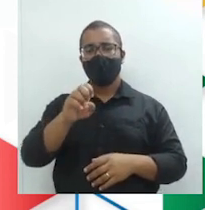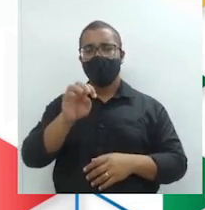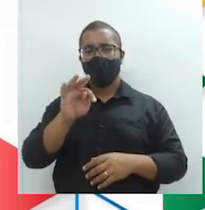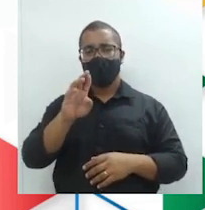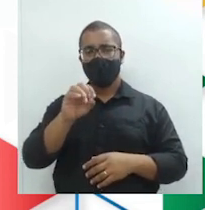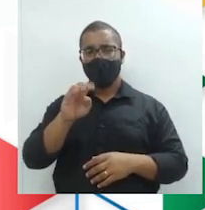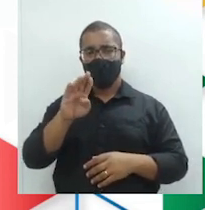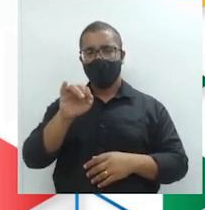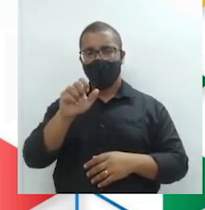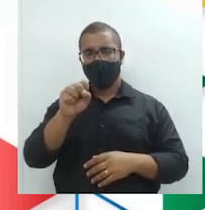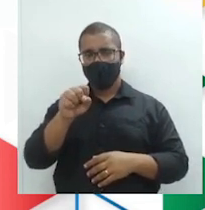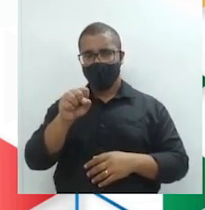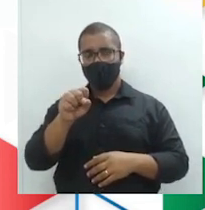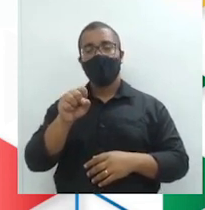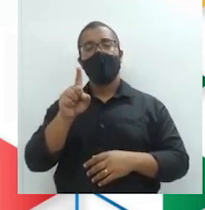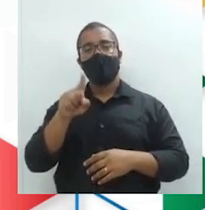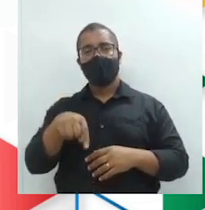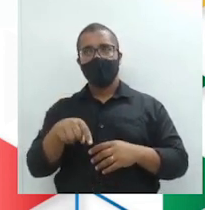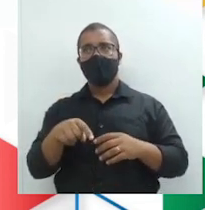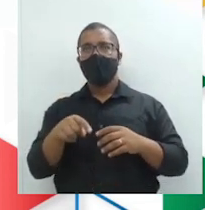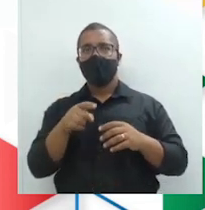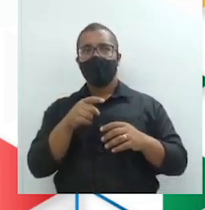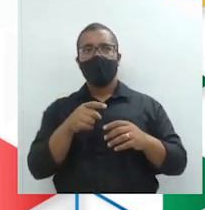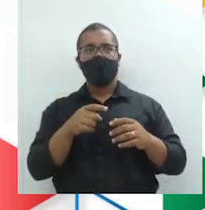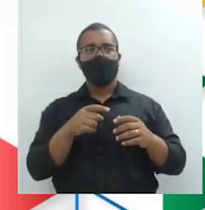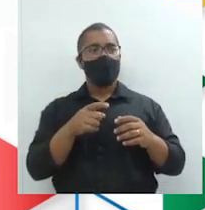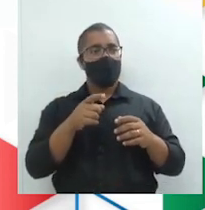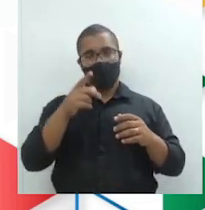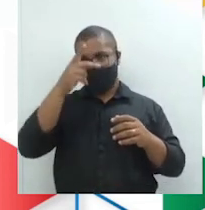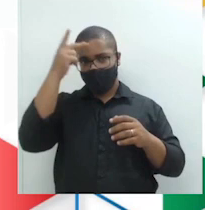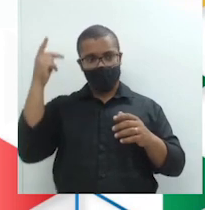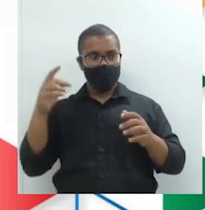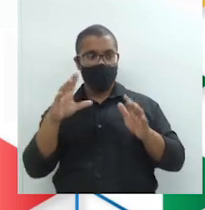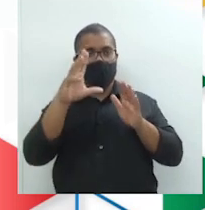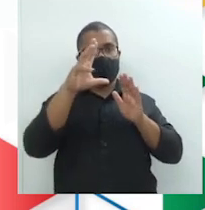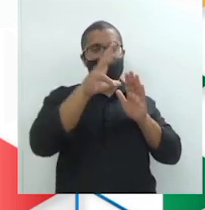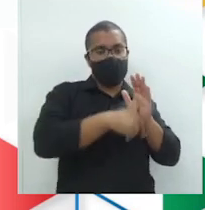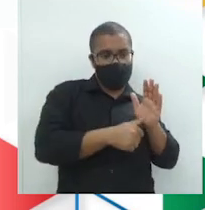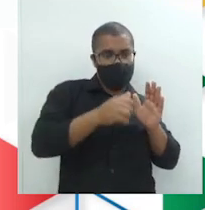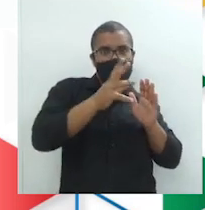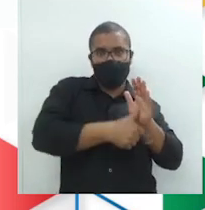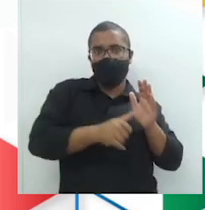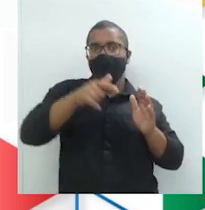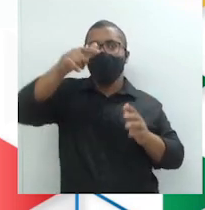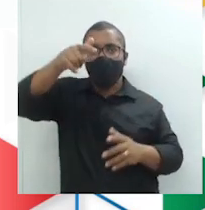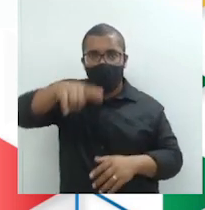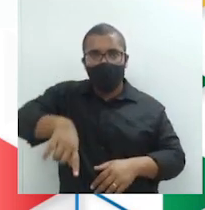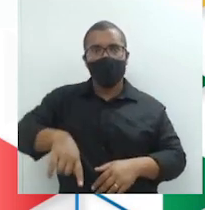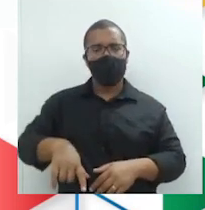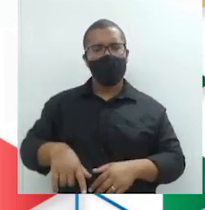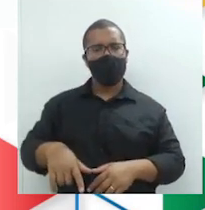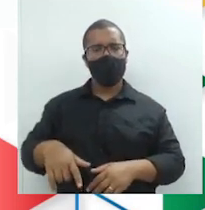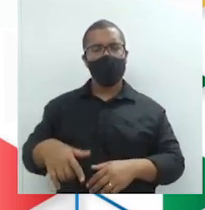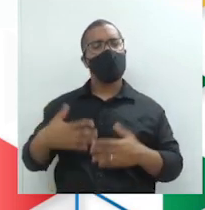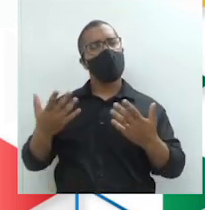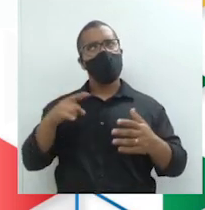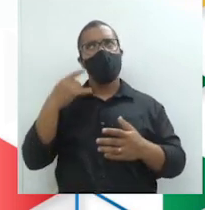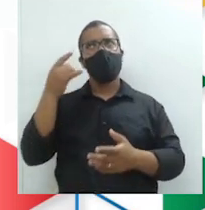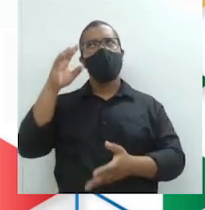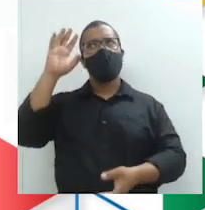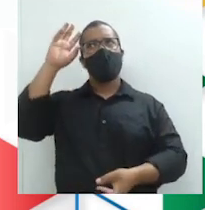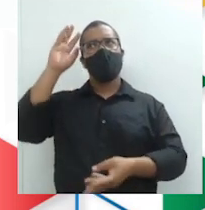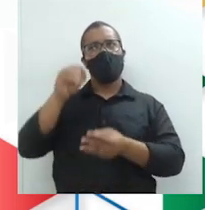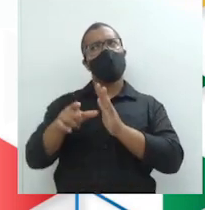vítima de novos furtos. Se eu digo é vítima de novos furtos, nós entendemos